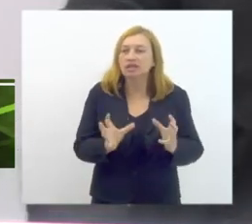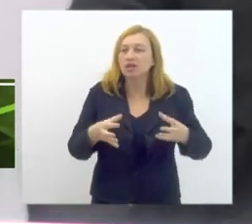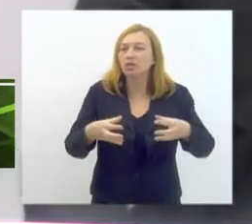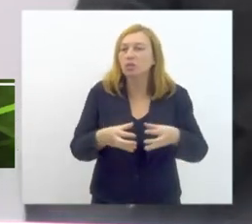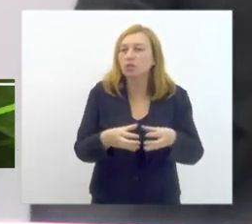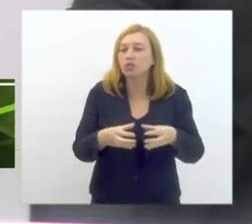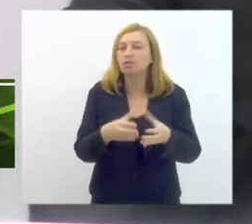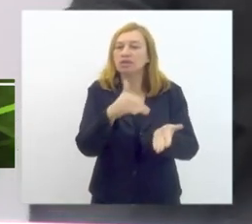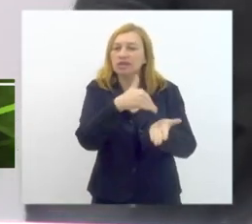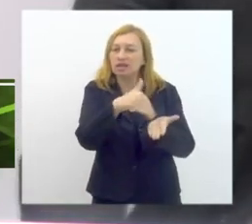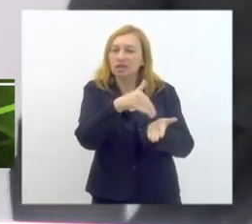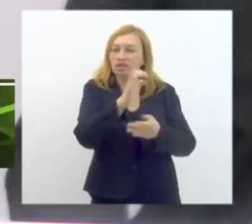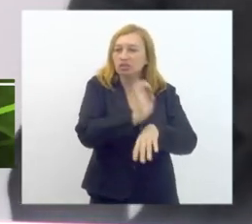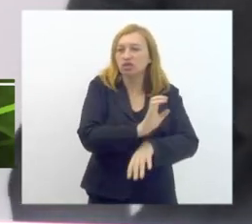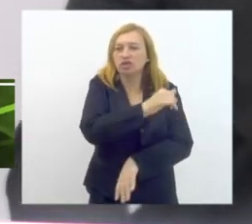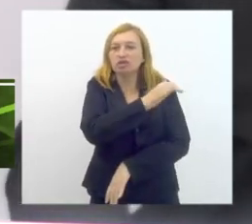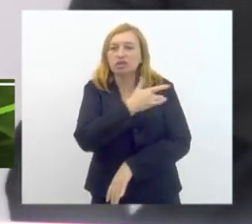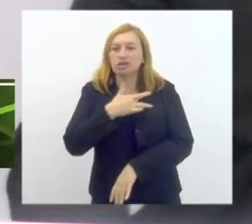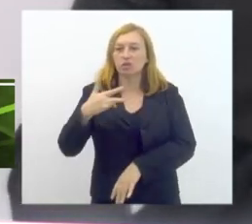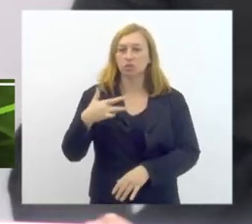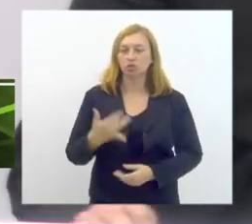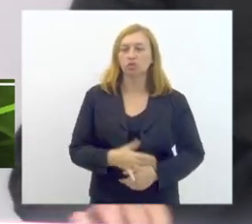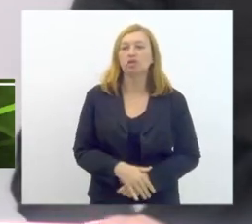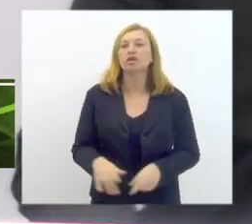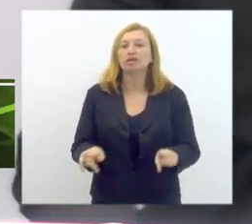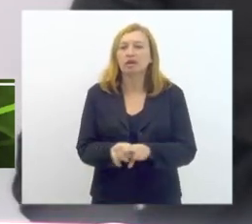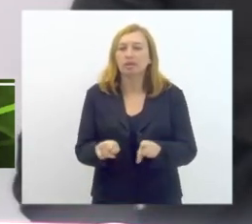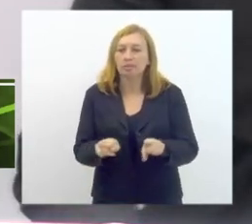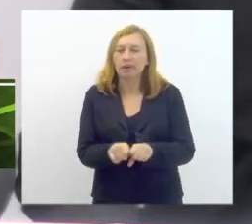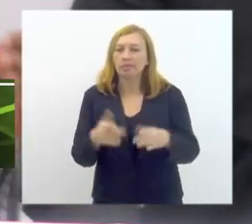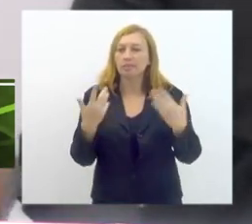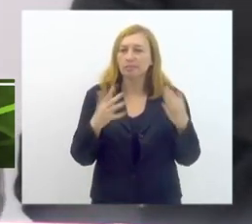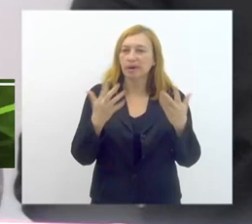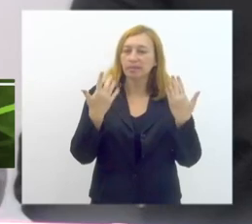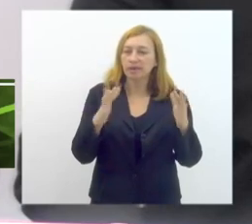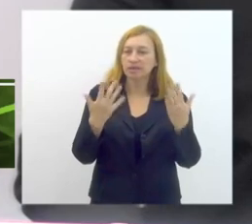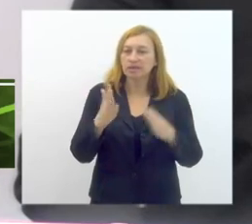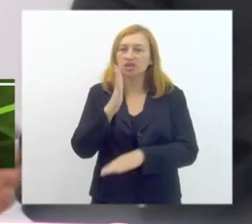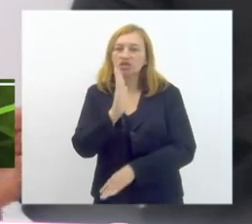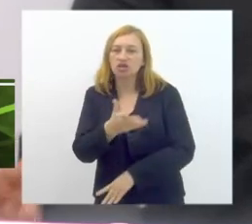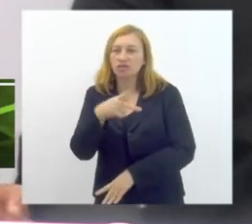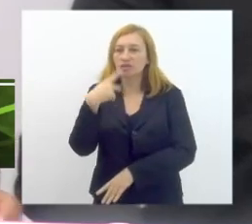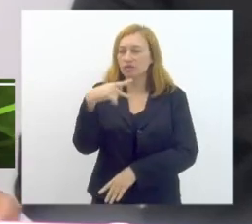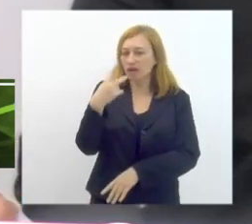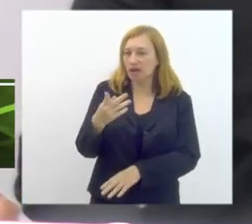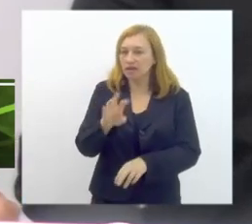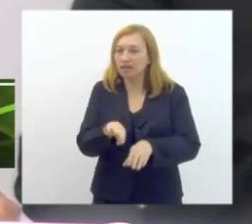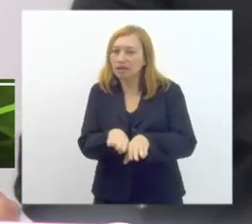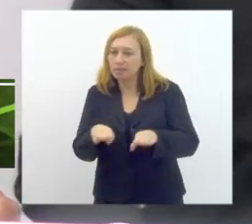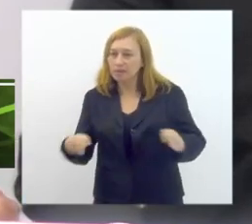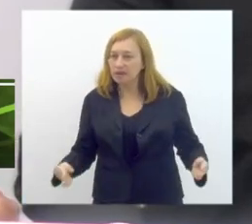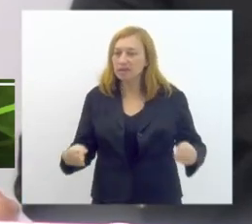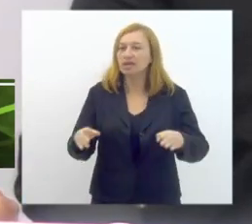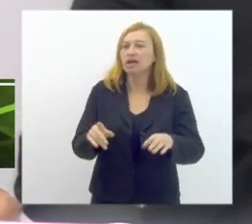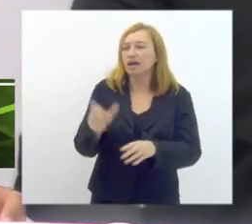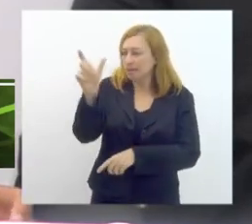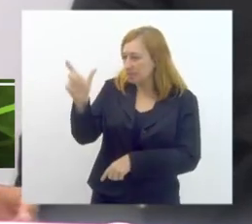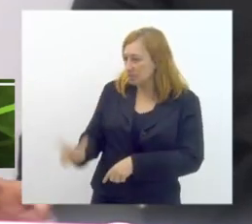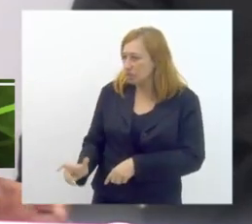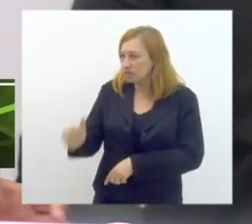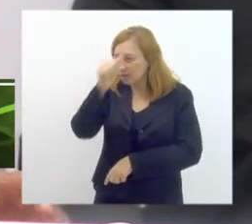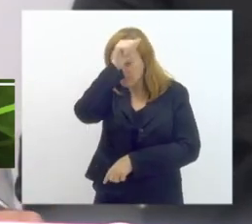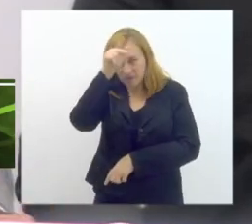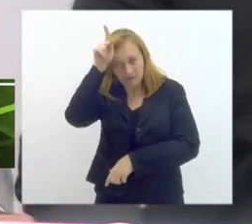da Secretaria de Estado de Saúde. Saudar também, além do que já foram citados à mesa, o cumprimento da pessoa da